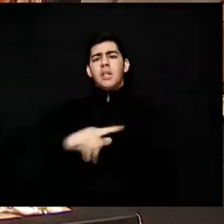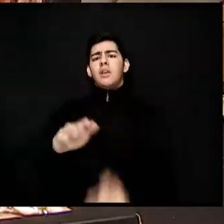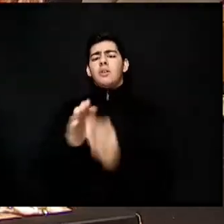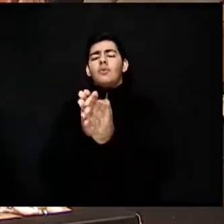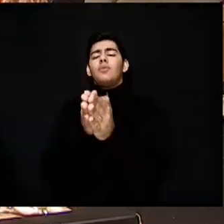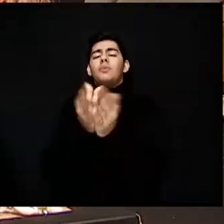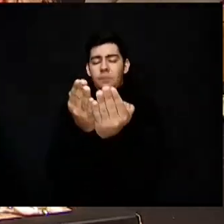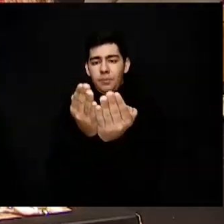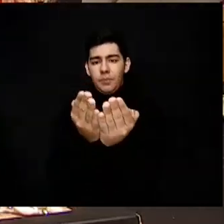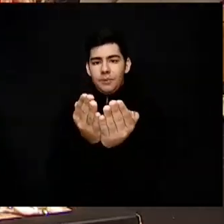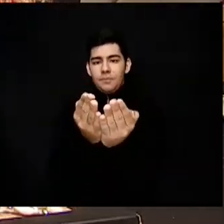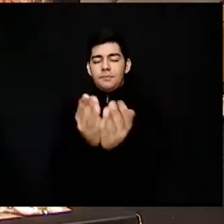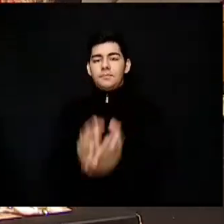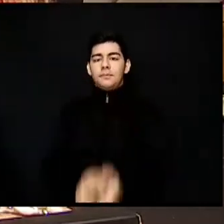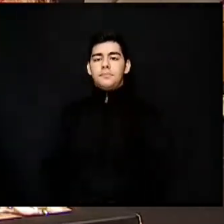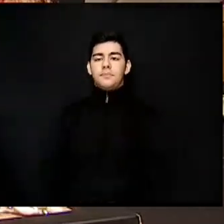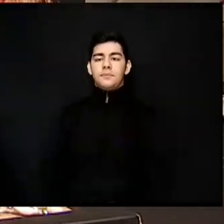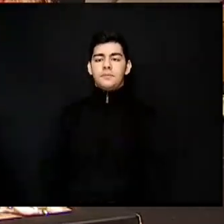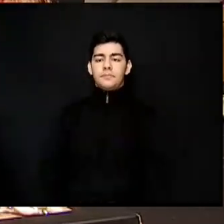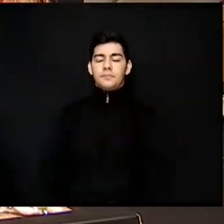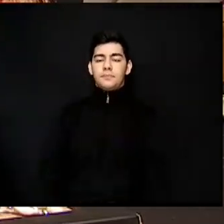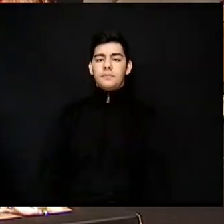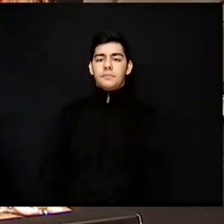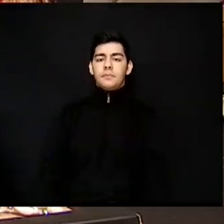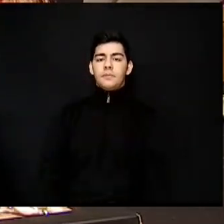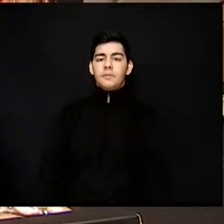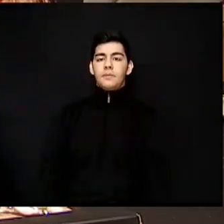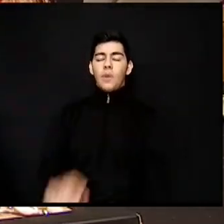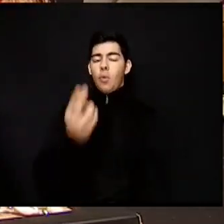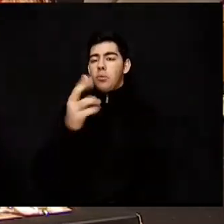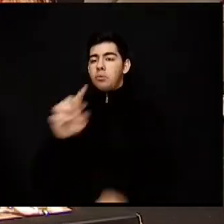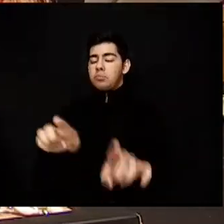na choker, ou esse fechado que tenha um furinho.